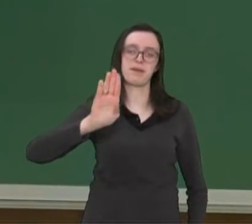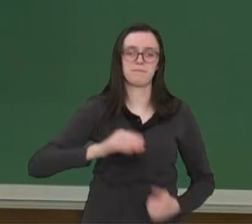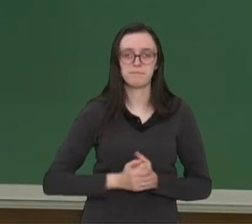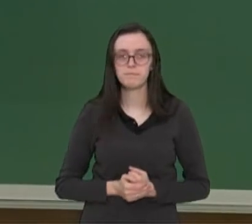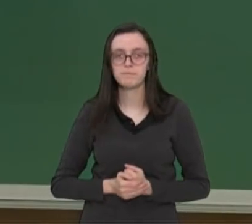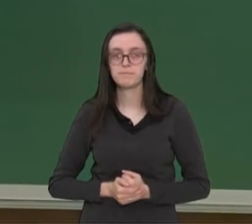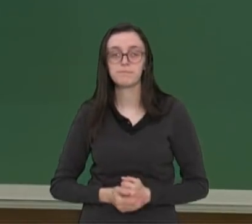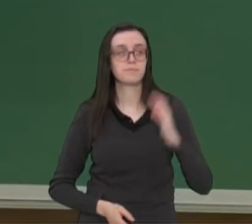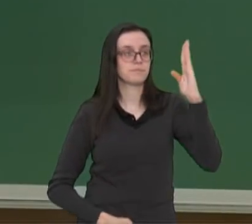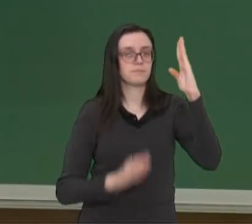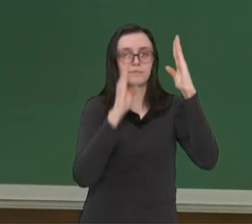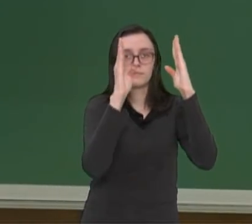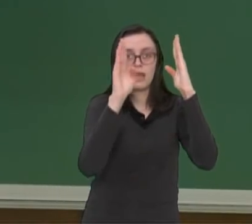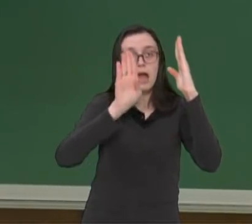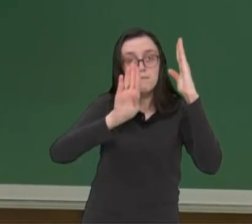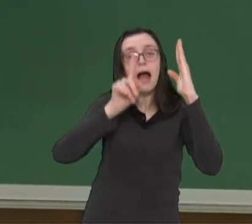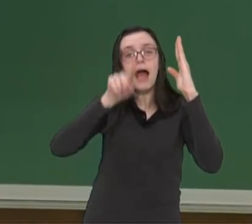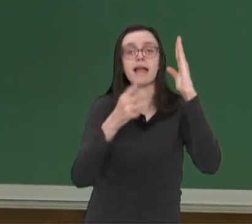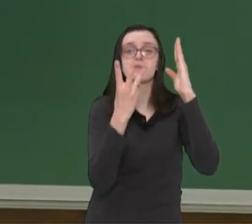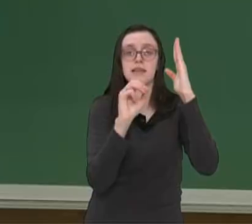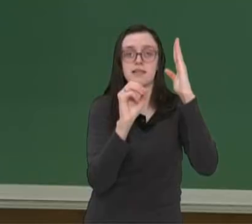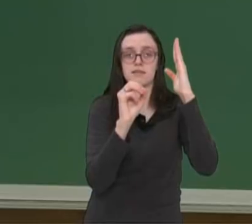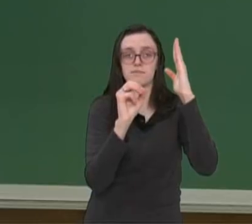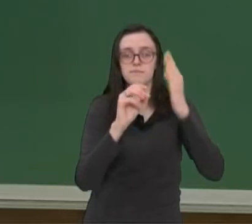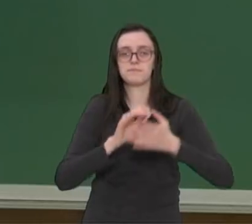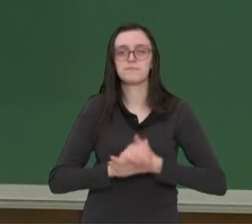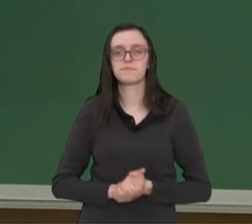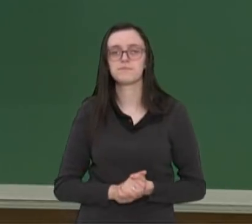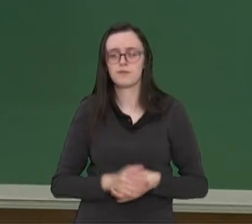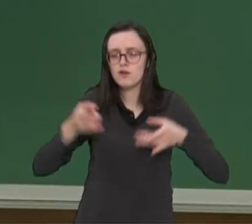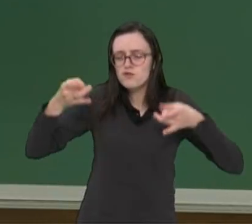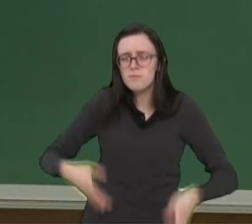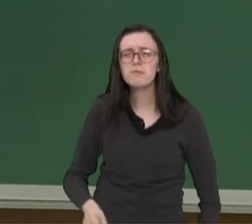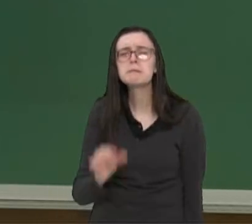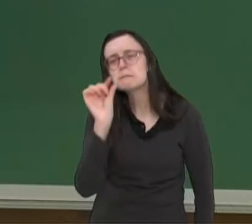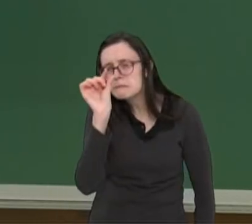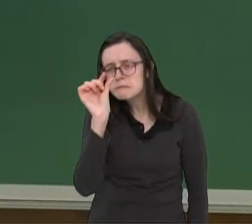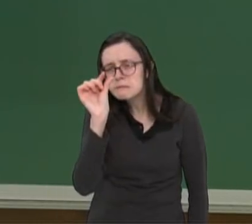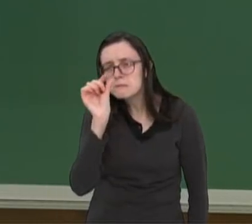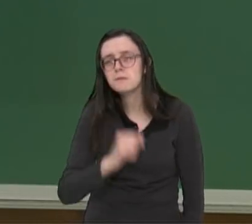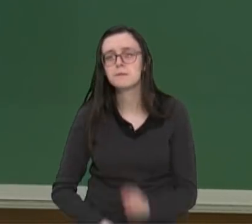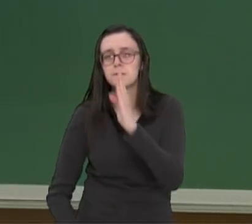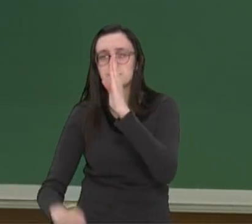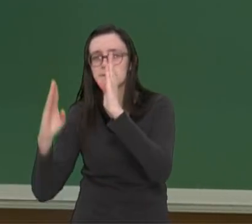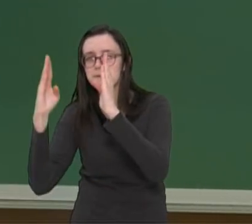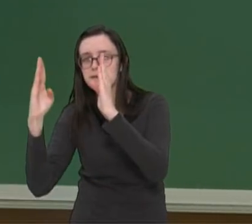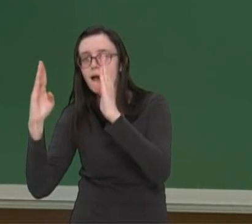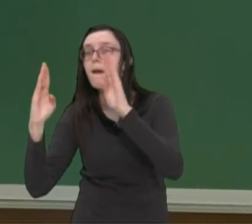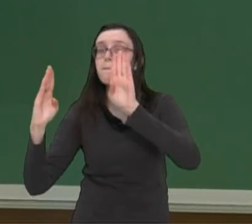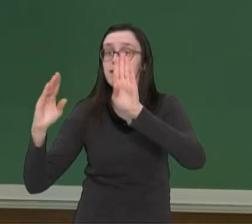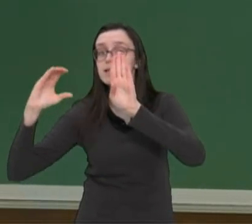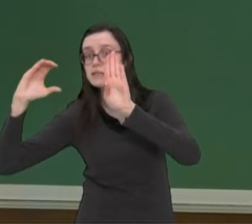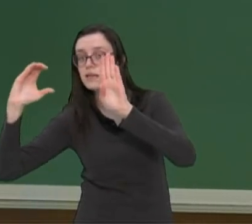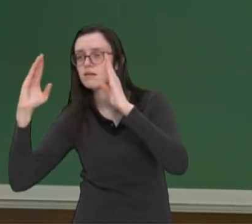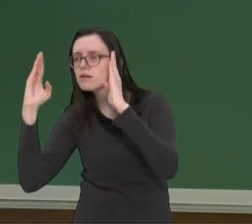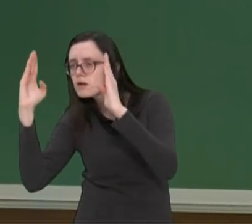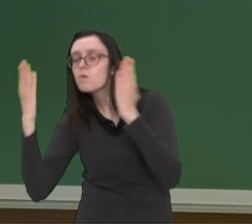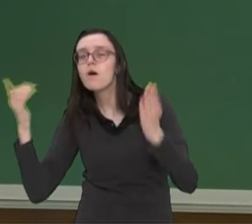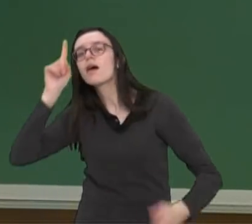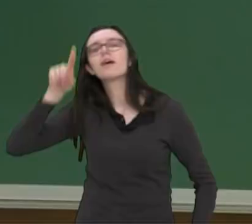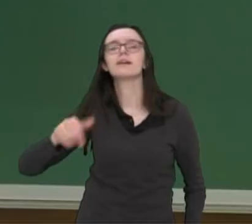a distância entre o A e o B vai ser 30. Aí, sobrou um pedacinho ali, entre o B e o C. Esse pedacinho que sobrou é